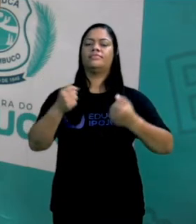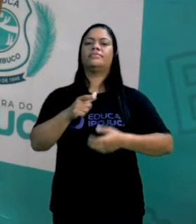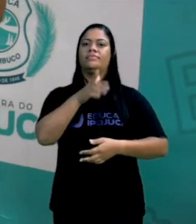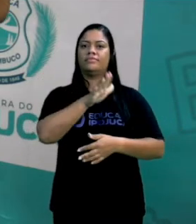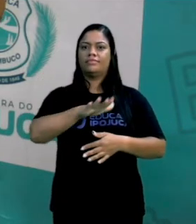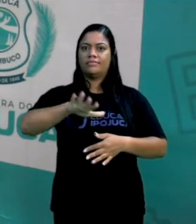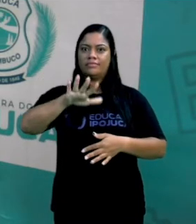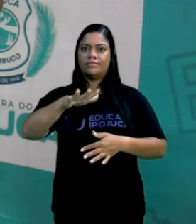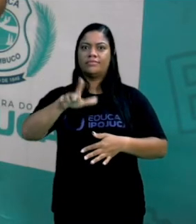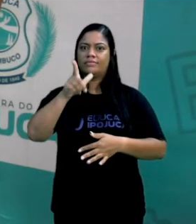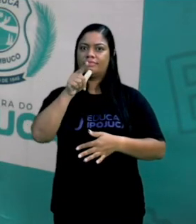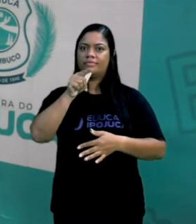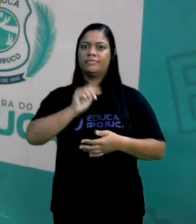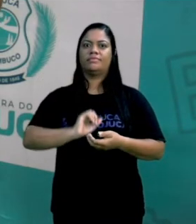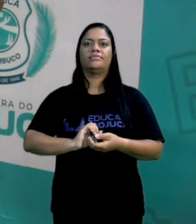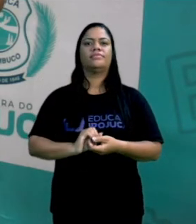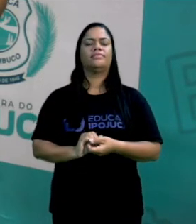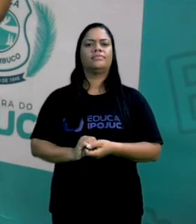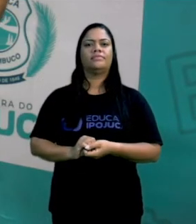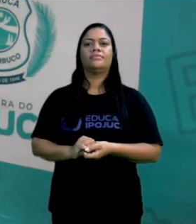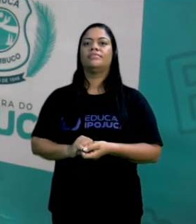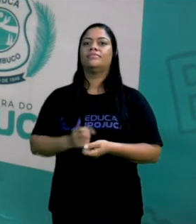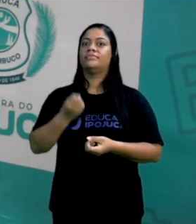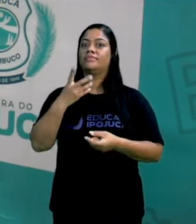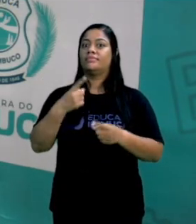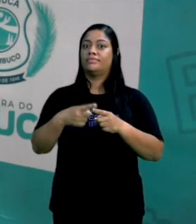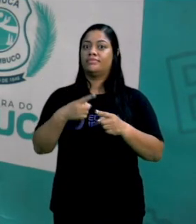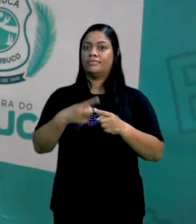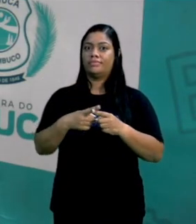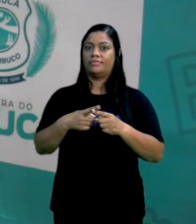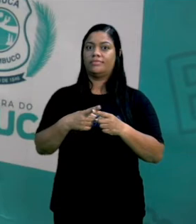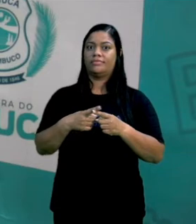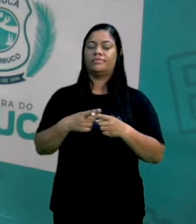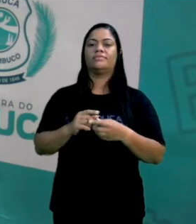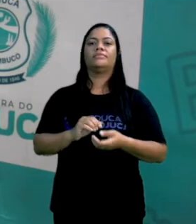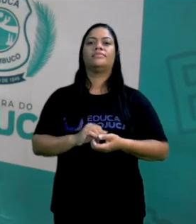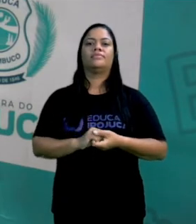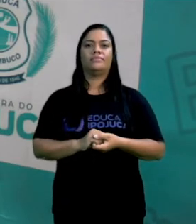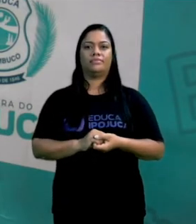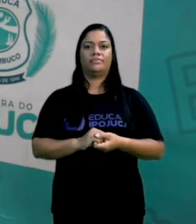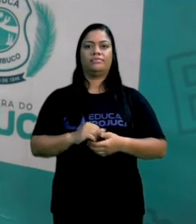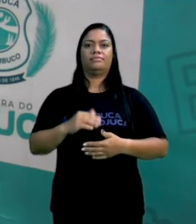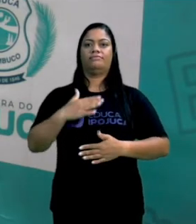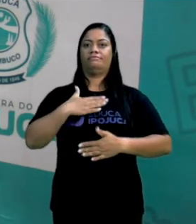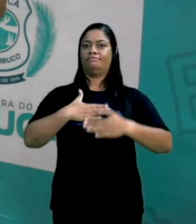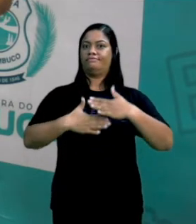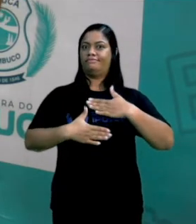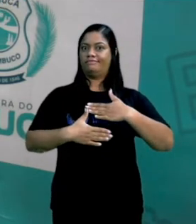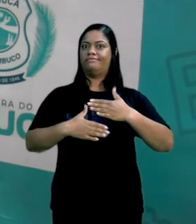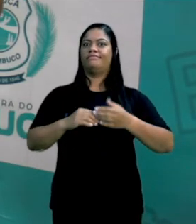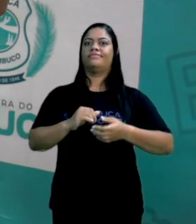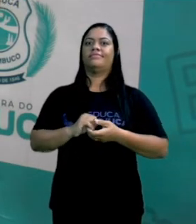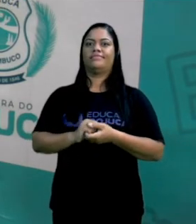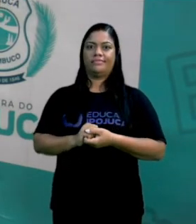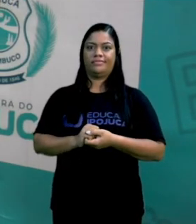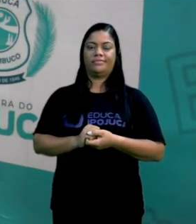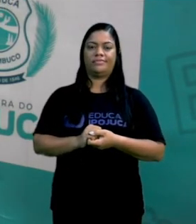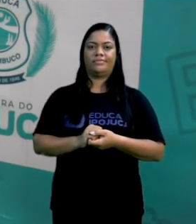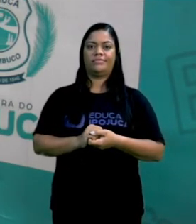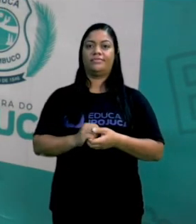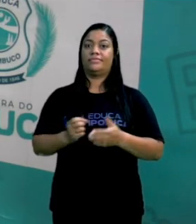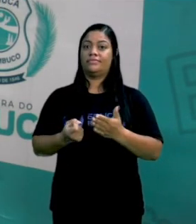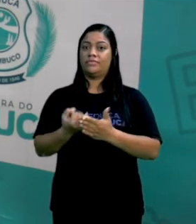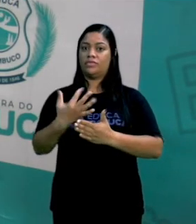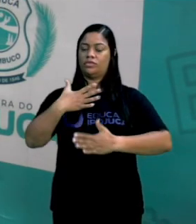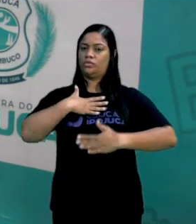líquido. E no meio líquido é interessante porque ela diminui o atrito, a resistência, né, e o atrito que